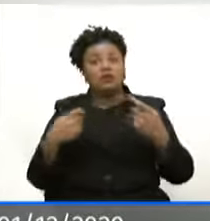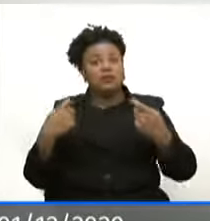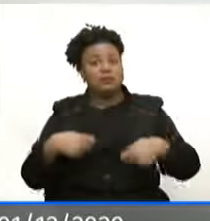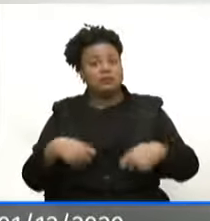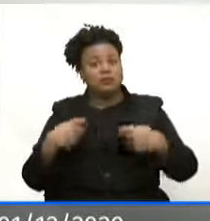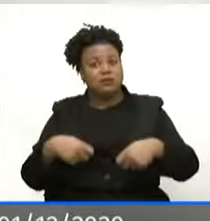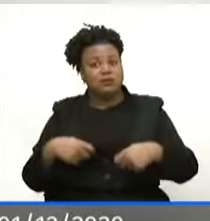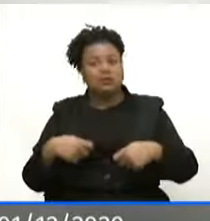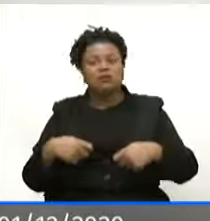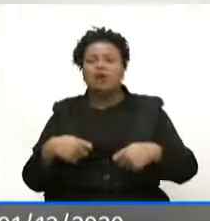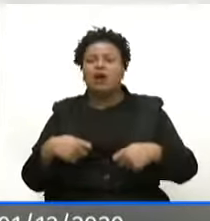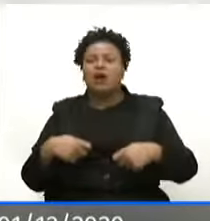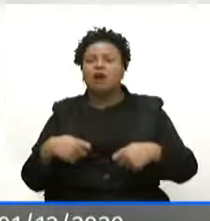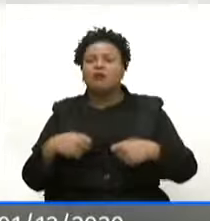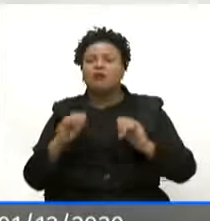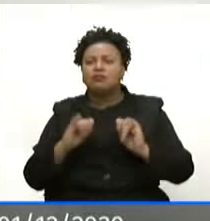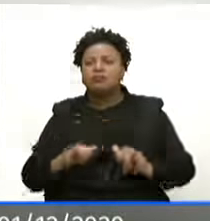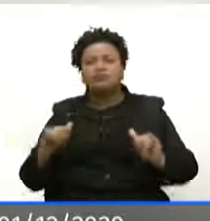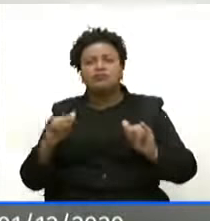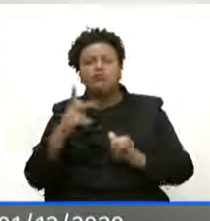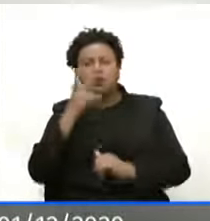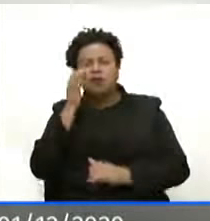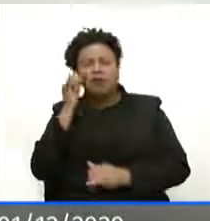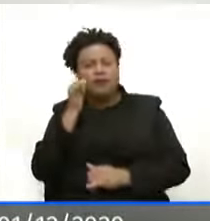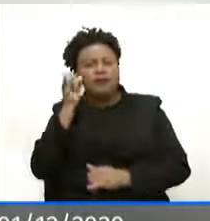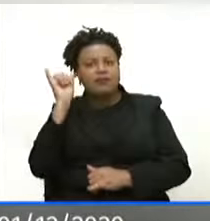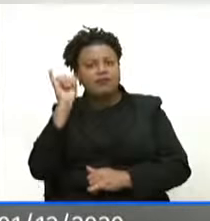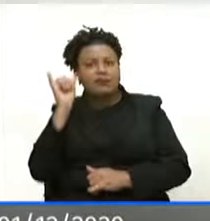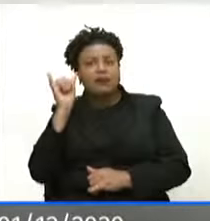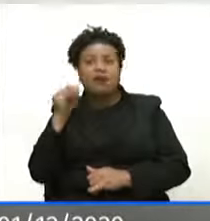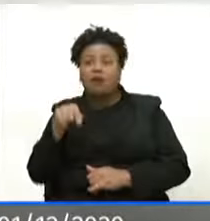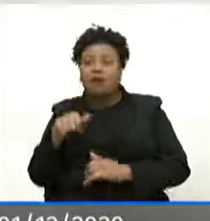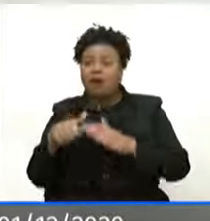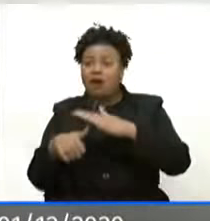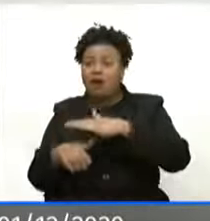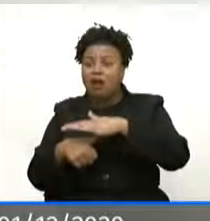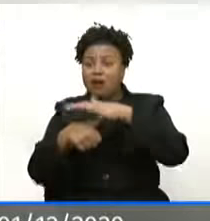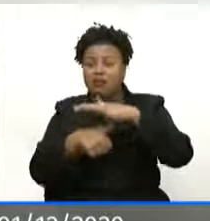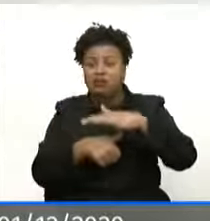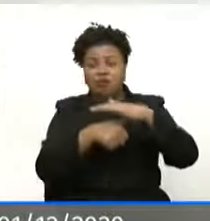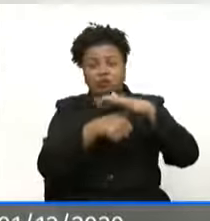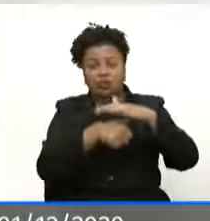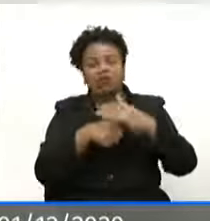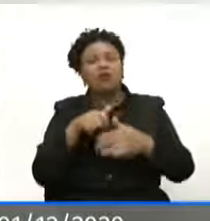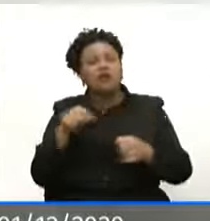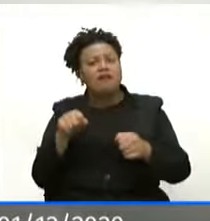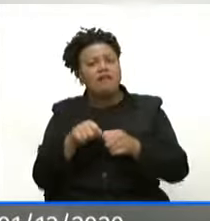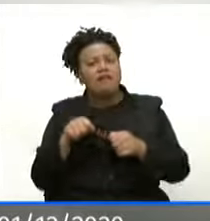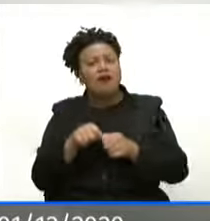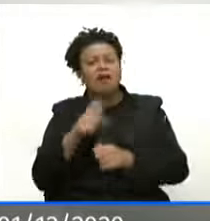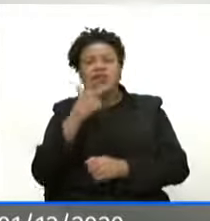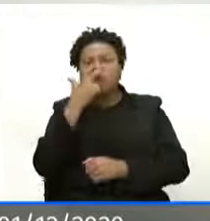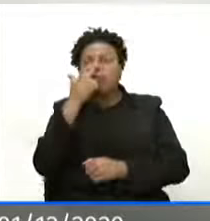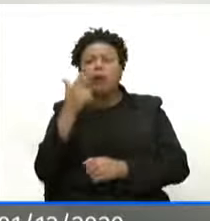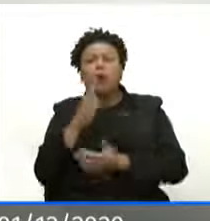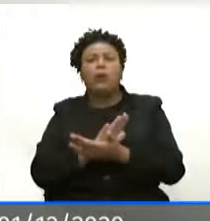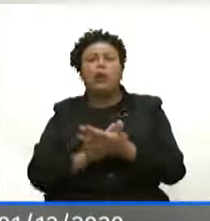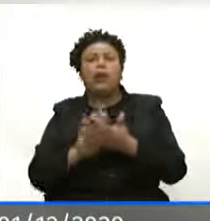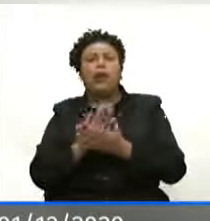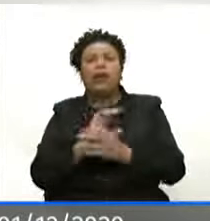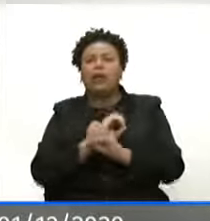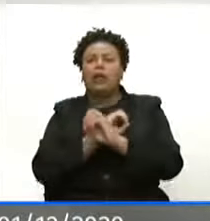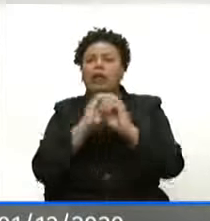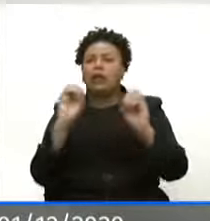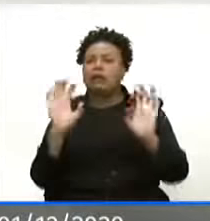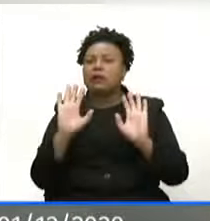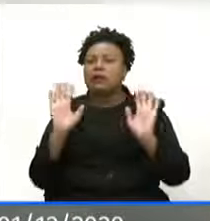deveriam enfatizar e prevenir, etc., as autoridades, né, fazem de conta que nada está acontecendo e